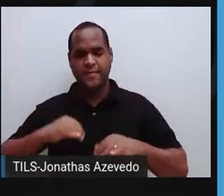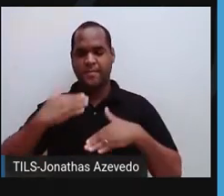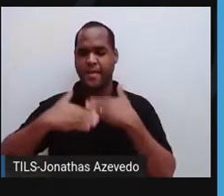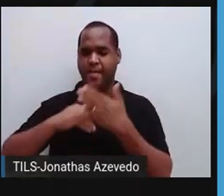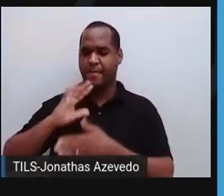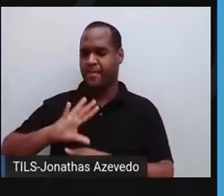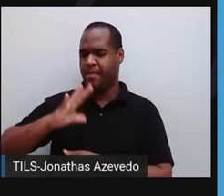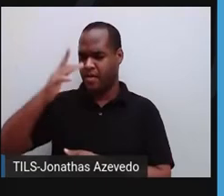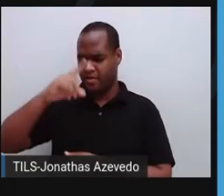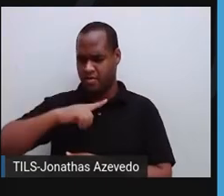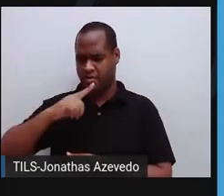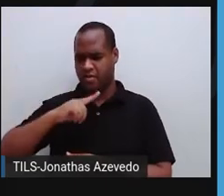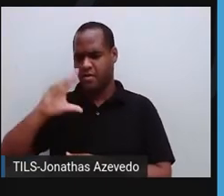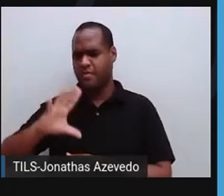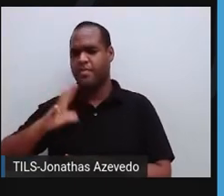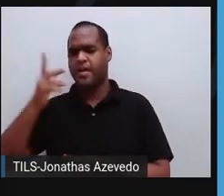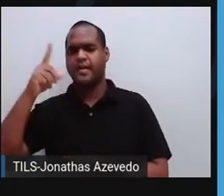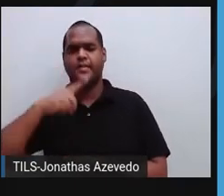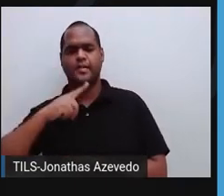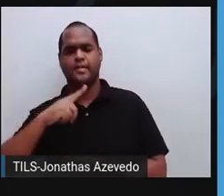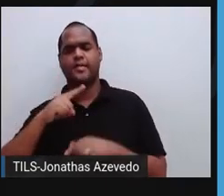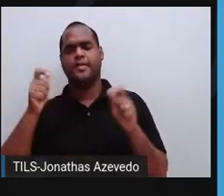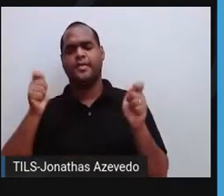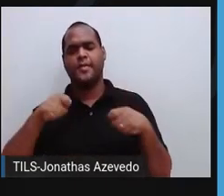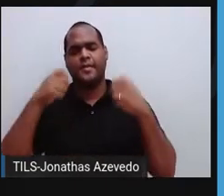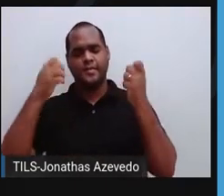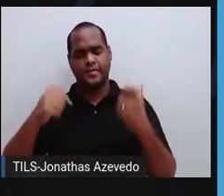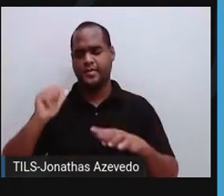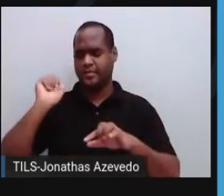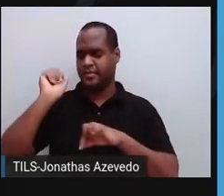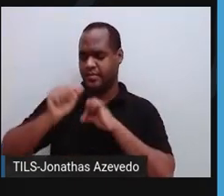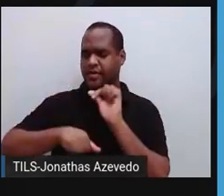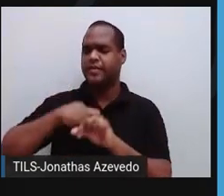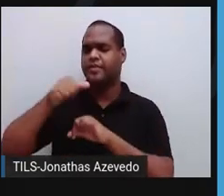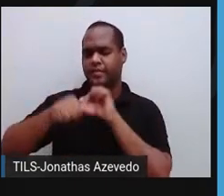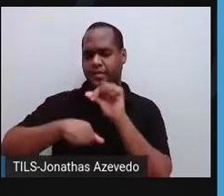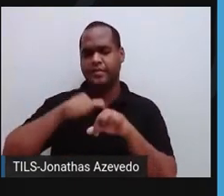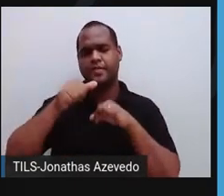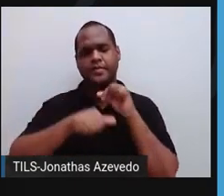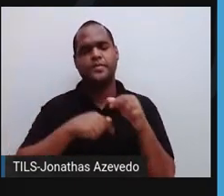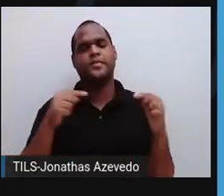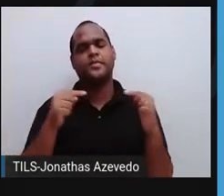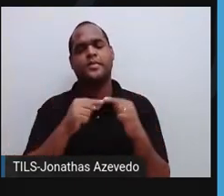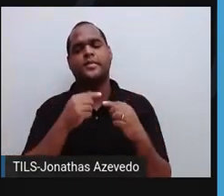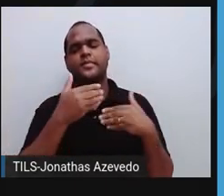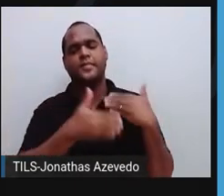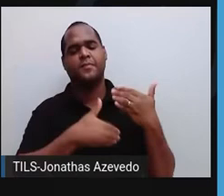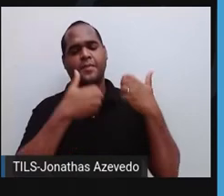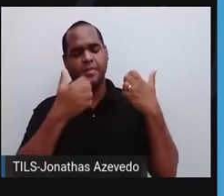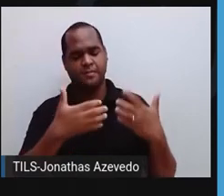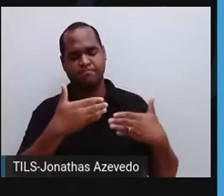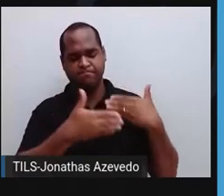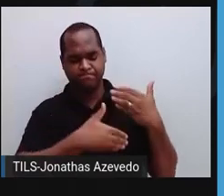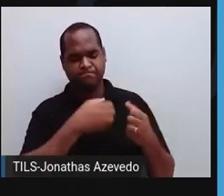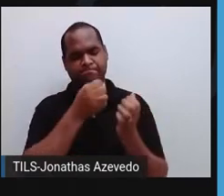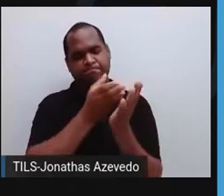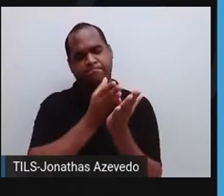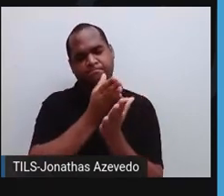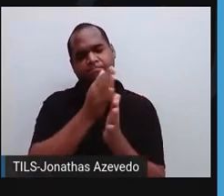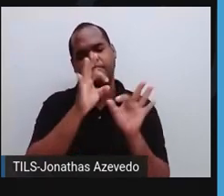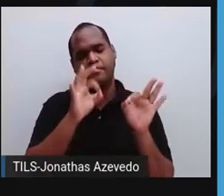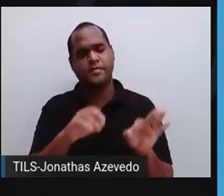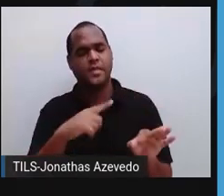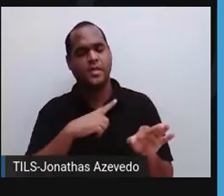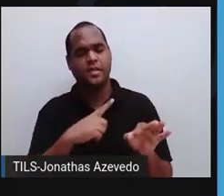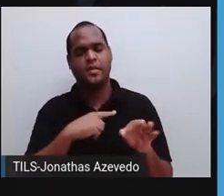Será que não acontecem algumas coisas que promovem algumas mudanças? E esses foram os caminhos para que se chegasse à